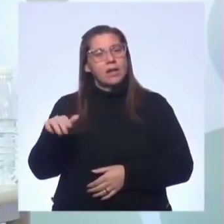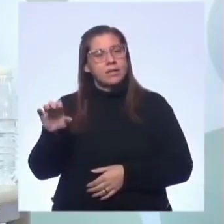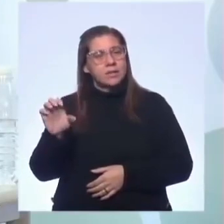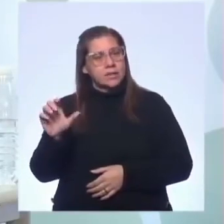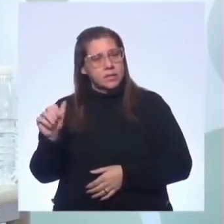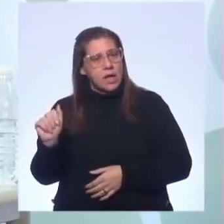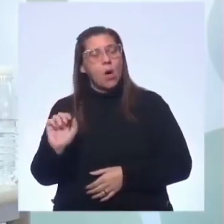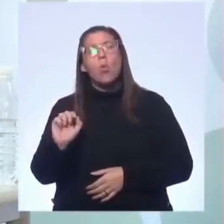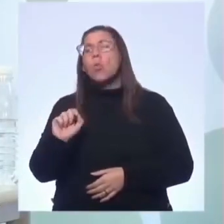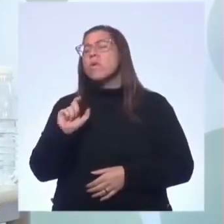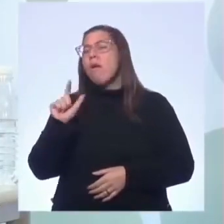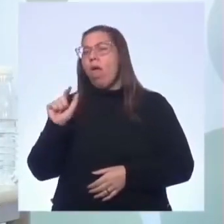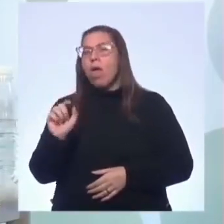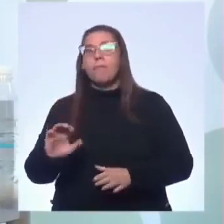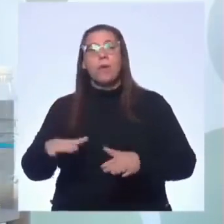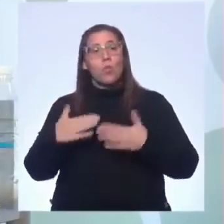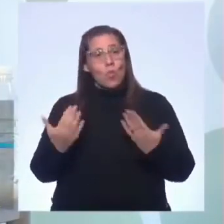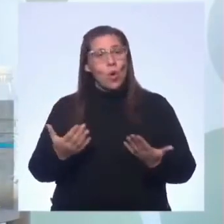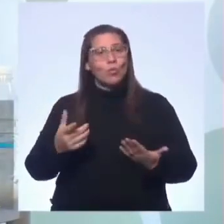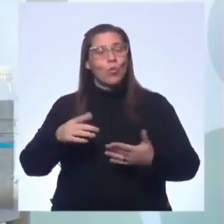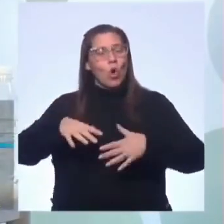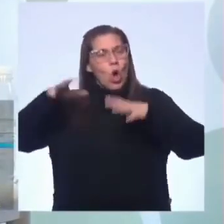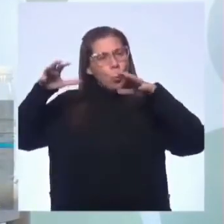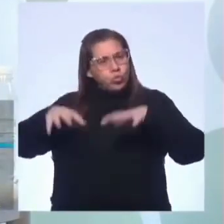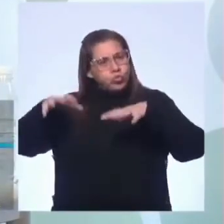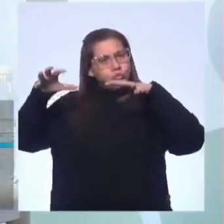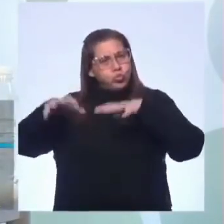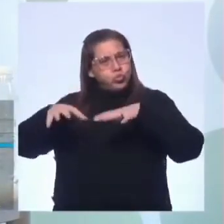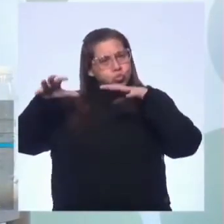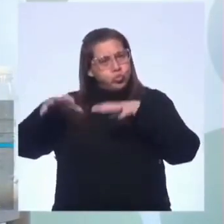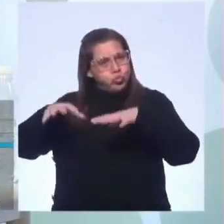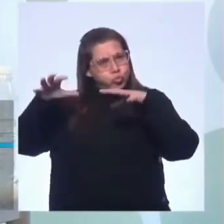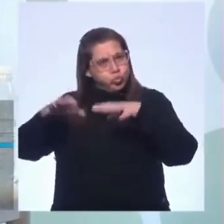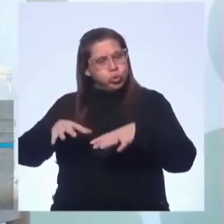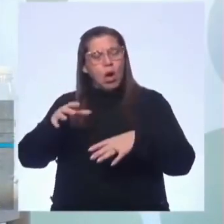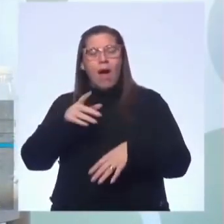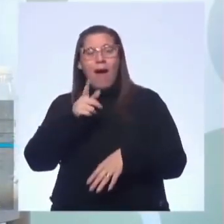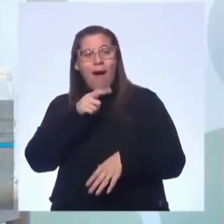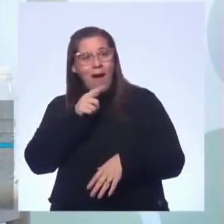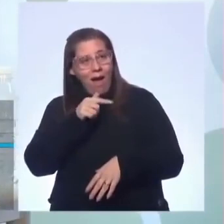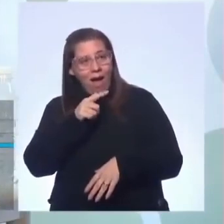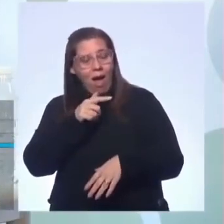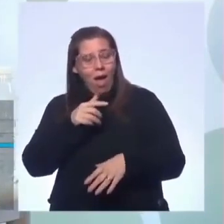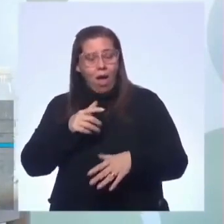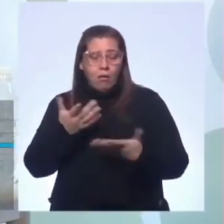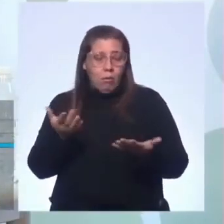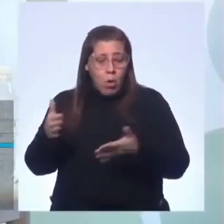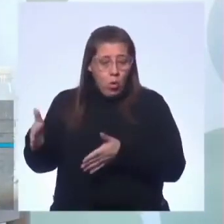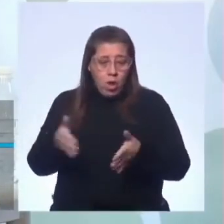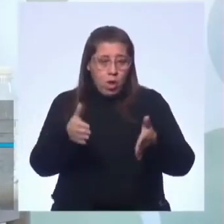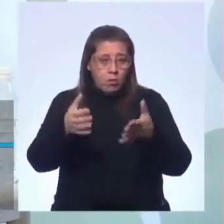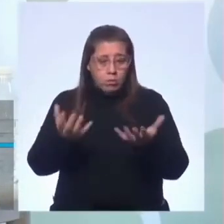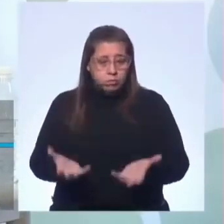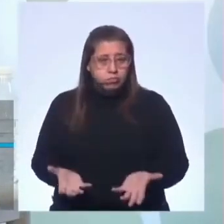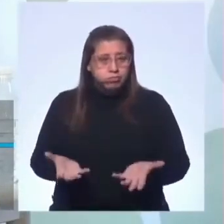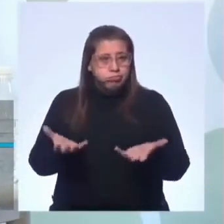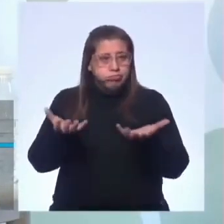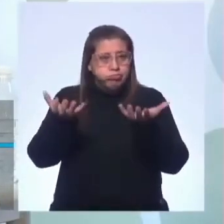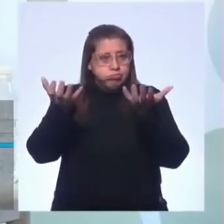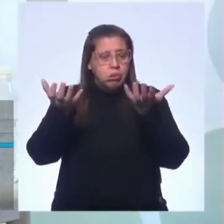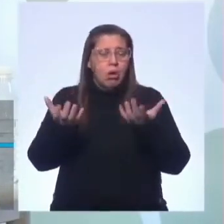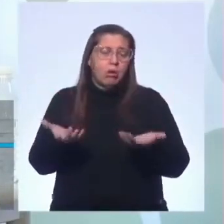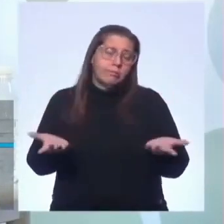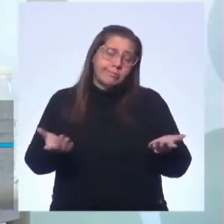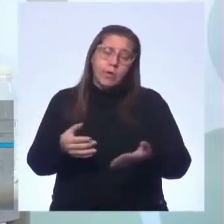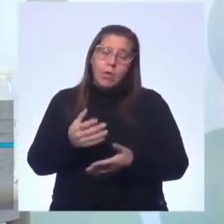né, quando em épocas de chuva as águas dos rios transbordam, elas vão para onde? Para essas áreas. Então,